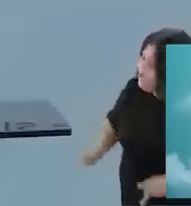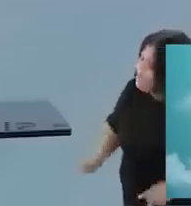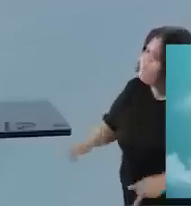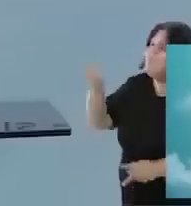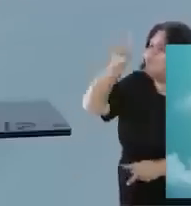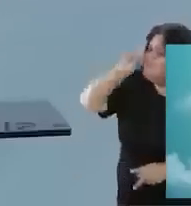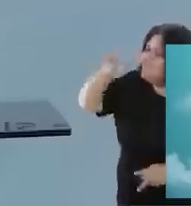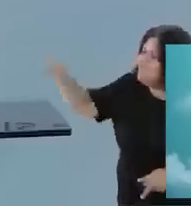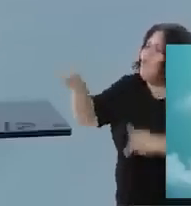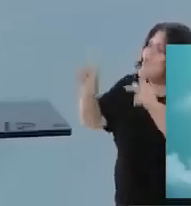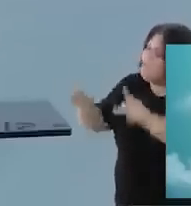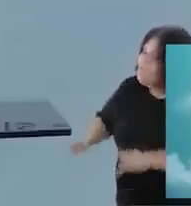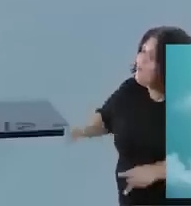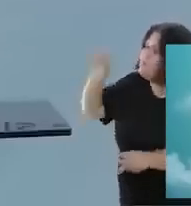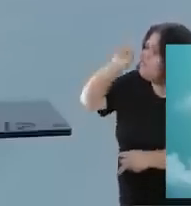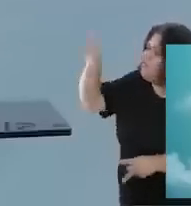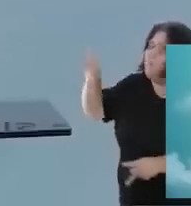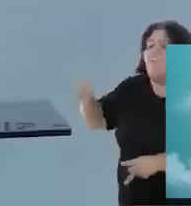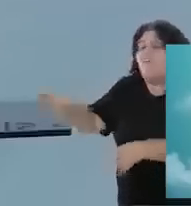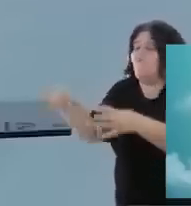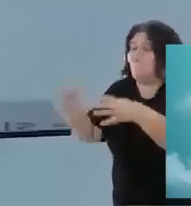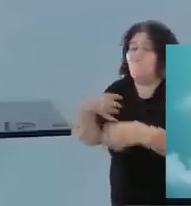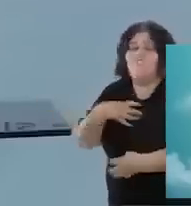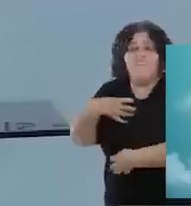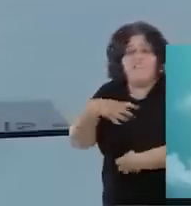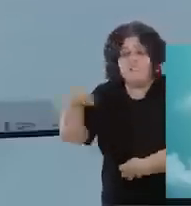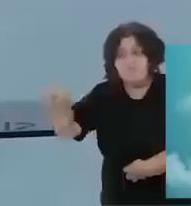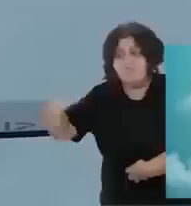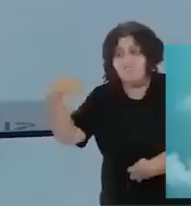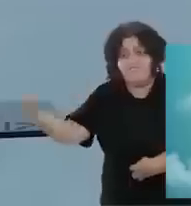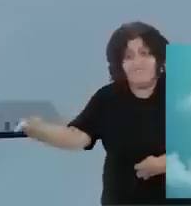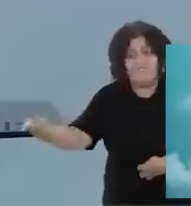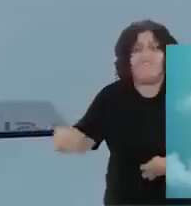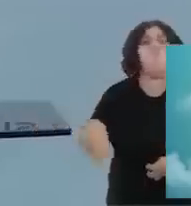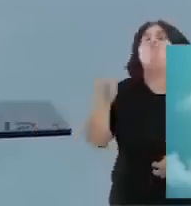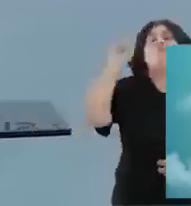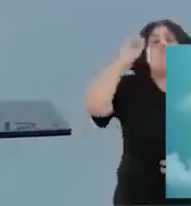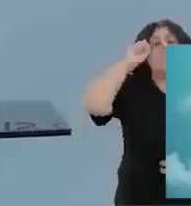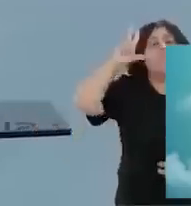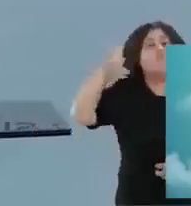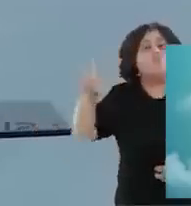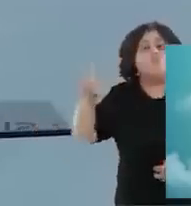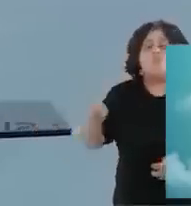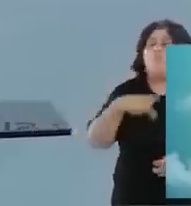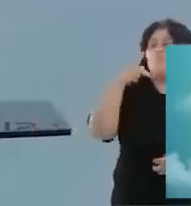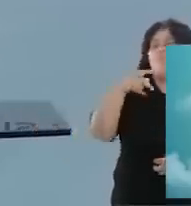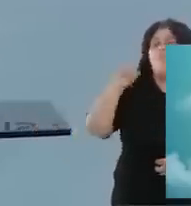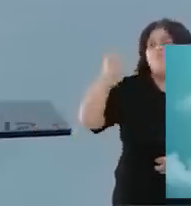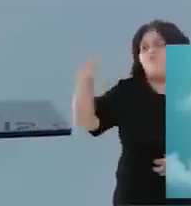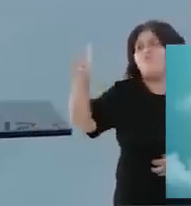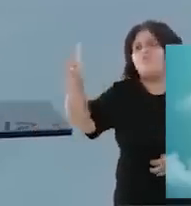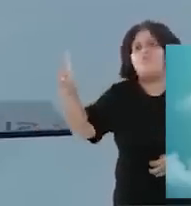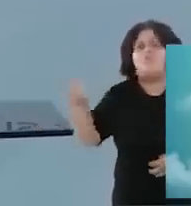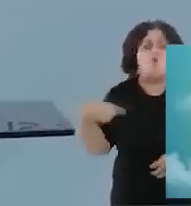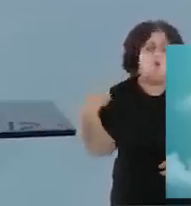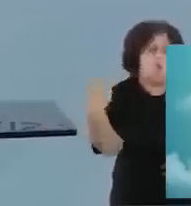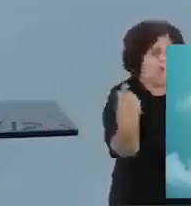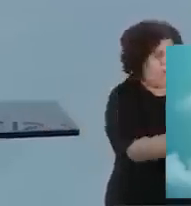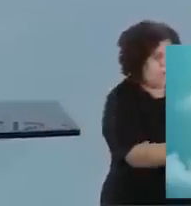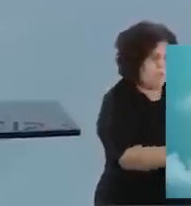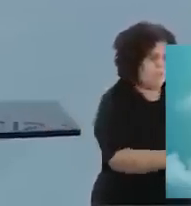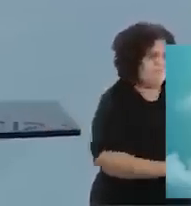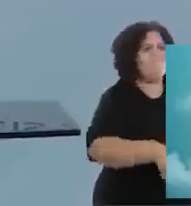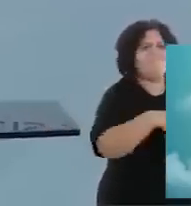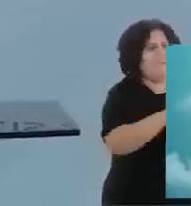tarde, de noite, é paz do Senhor. É a maneira como eles se identificam, é a forma cultural onde eles se expressam, está bonito. Outros mais formais,